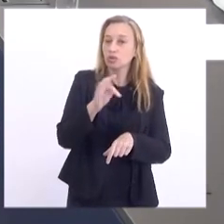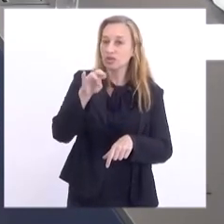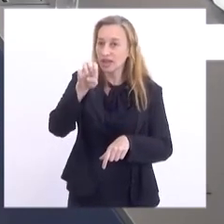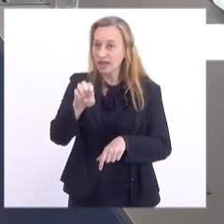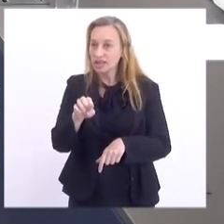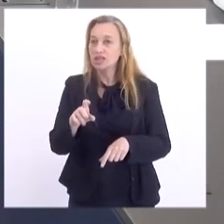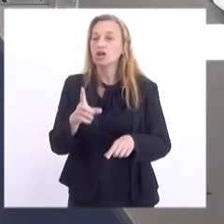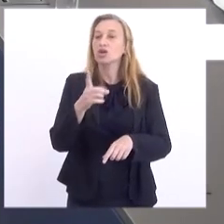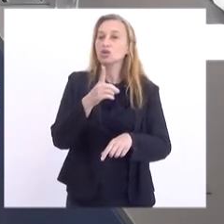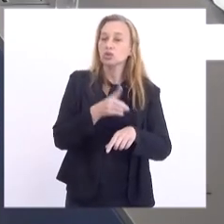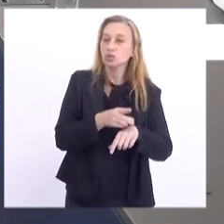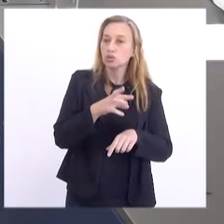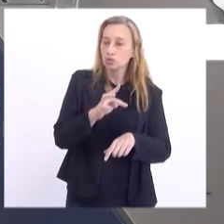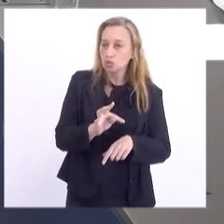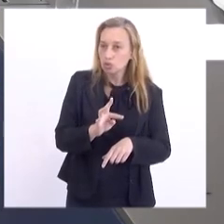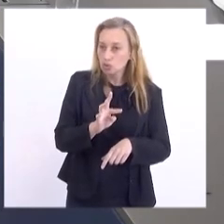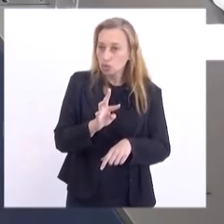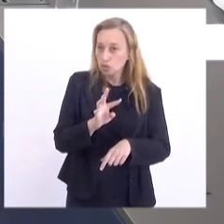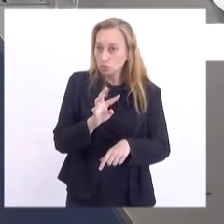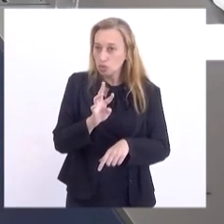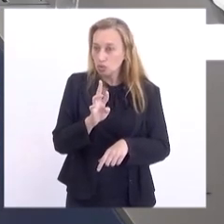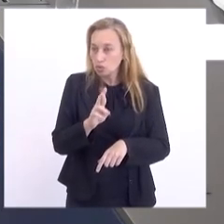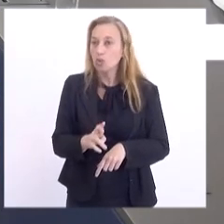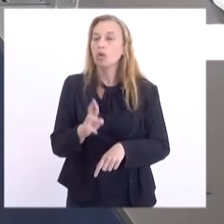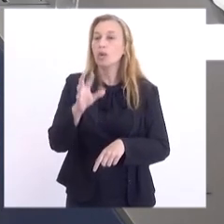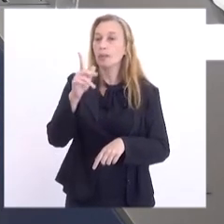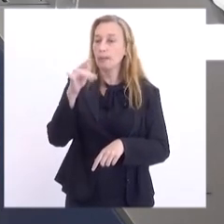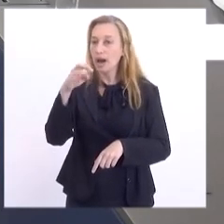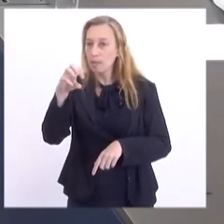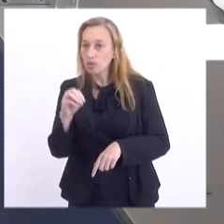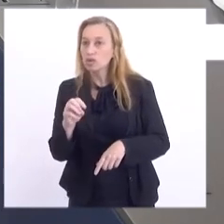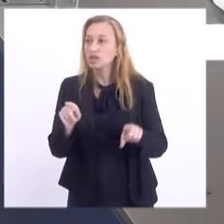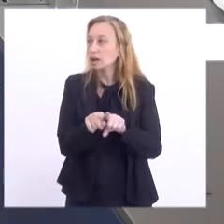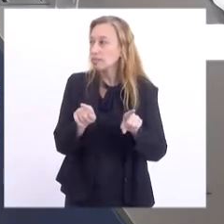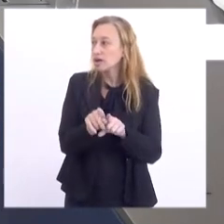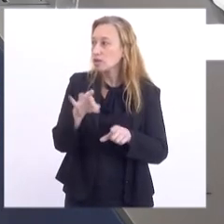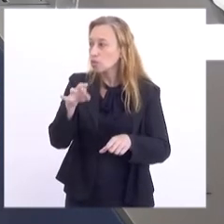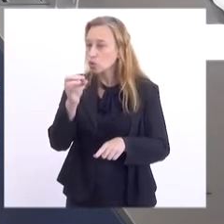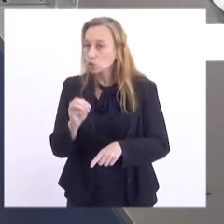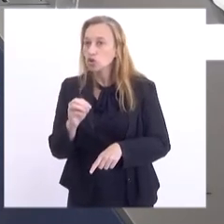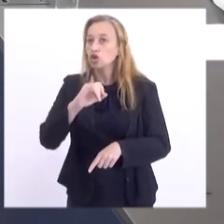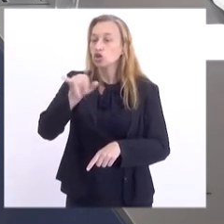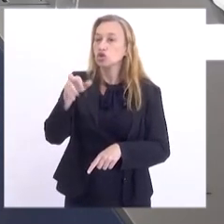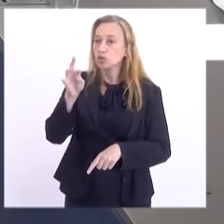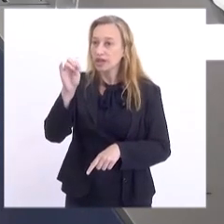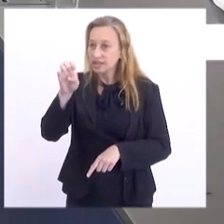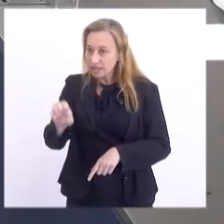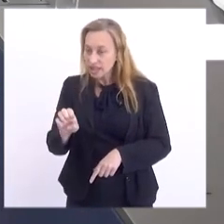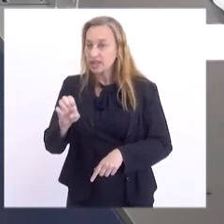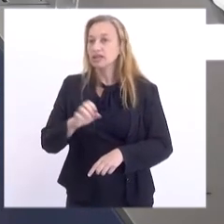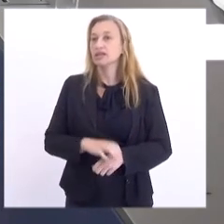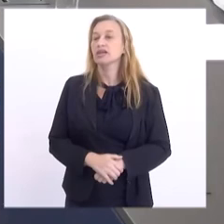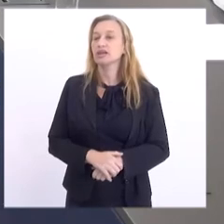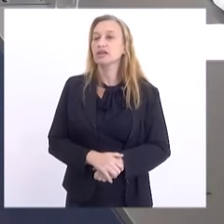o Dr Pablo o Dr Bruno Dr Jurandir